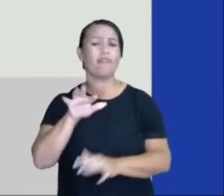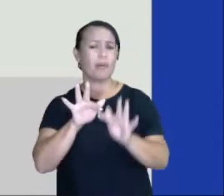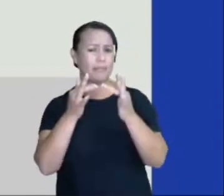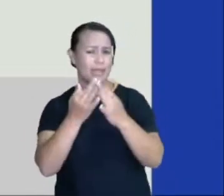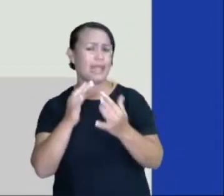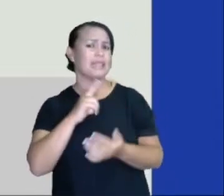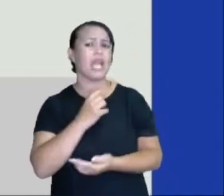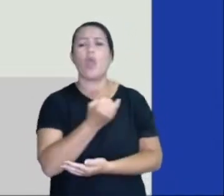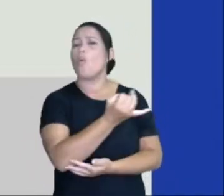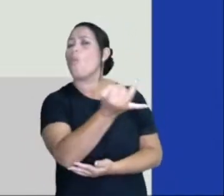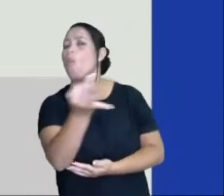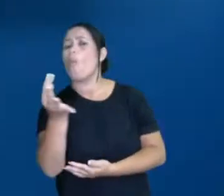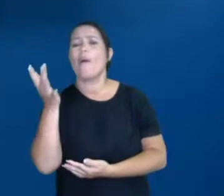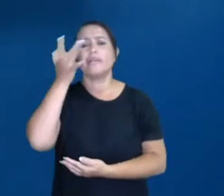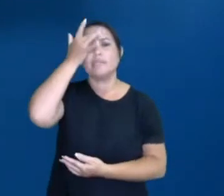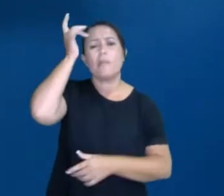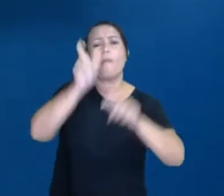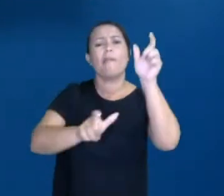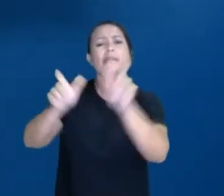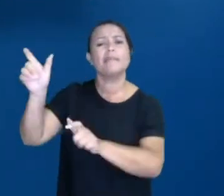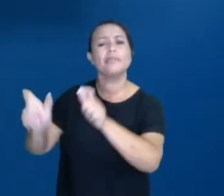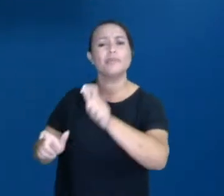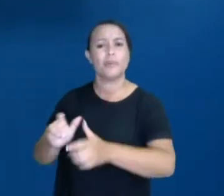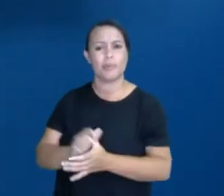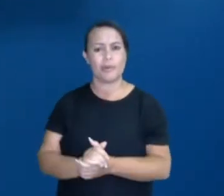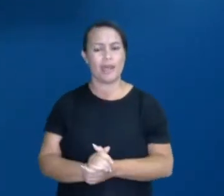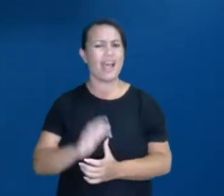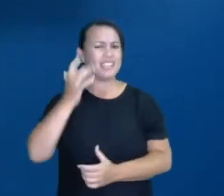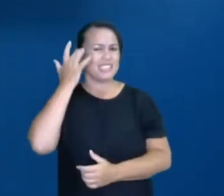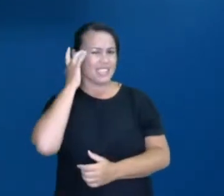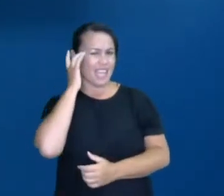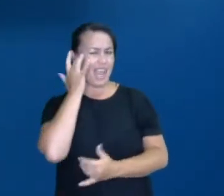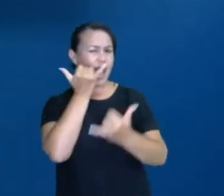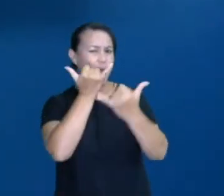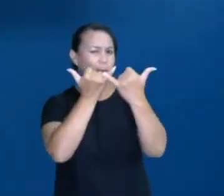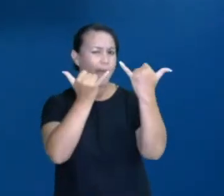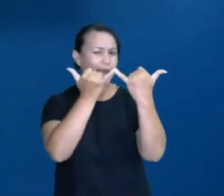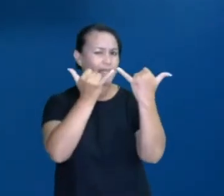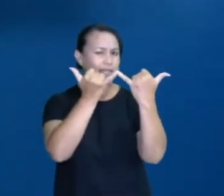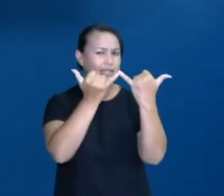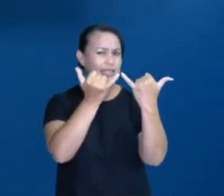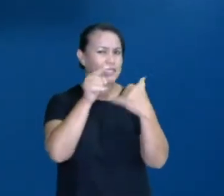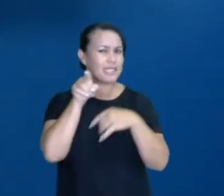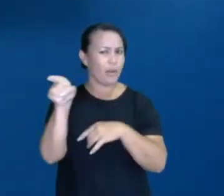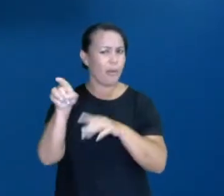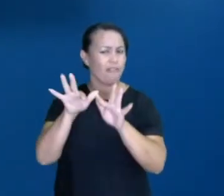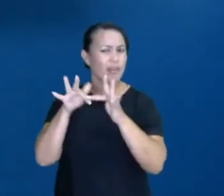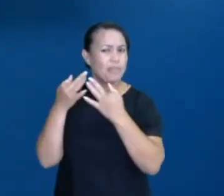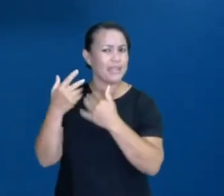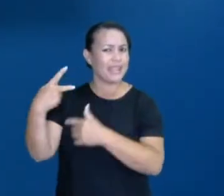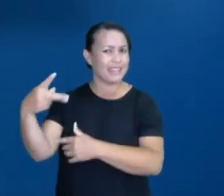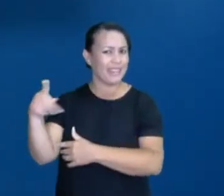existe quantas pessoas? Será que é parecida com a família de Bianca?